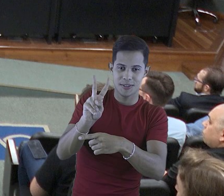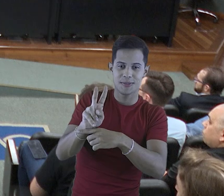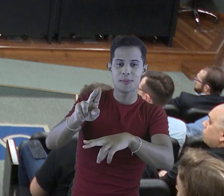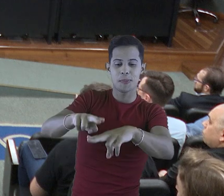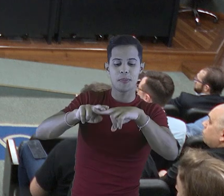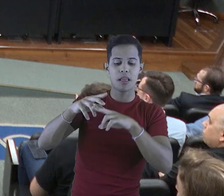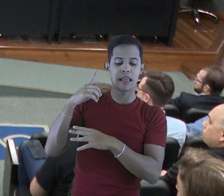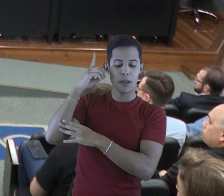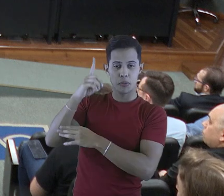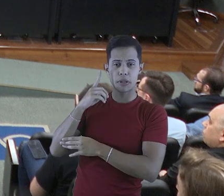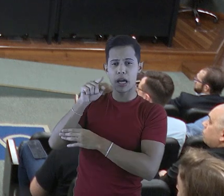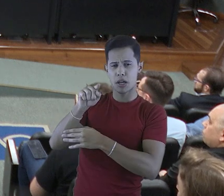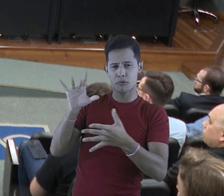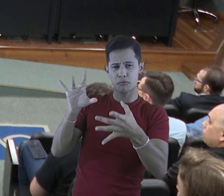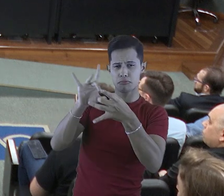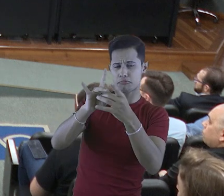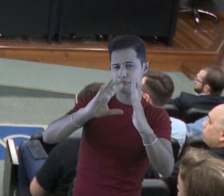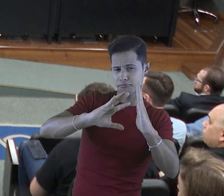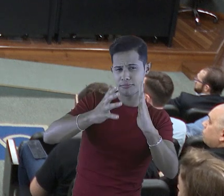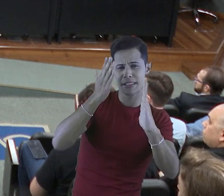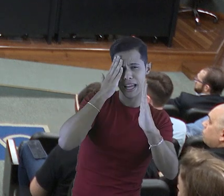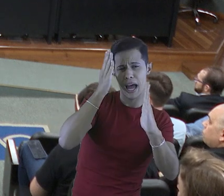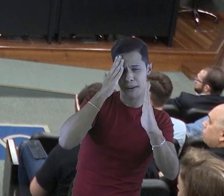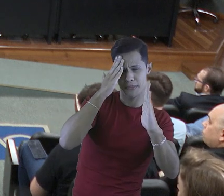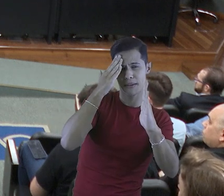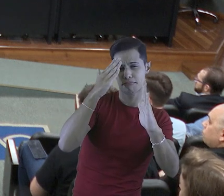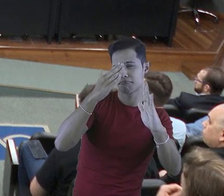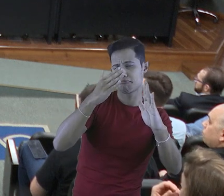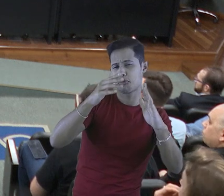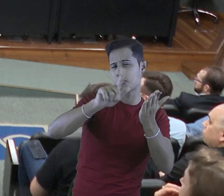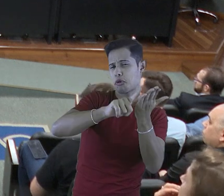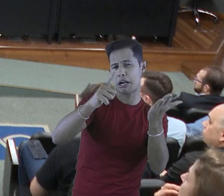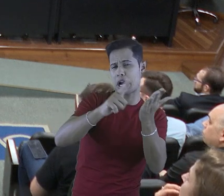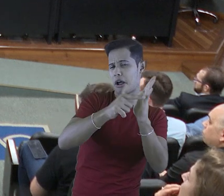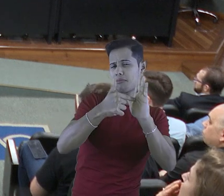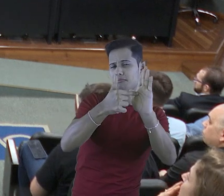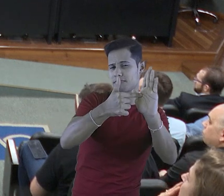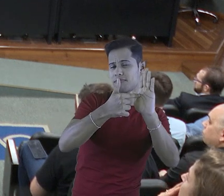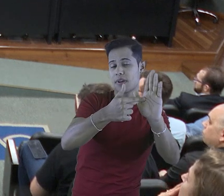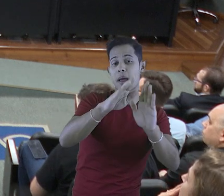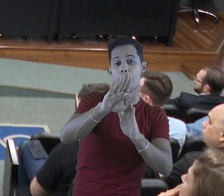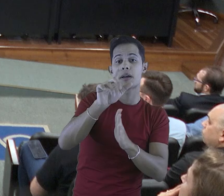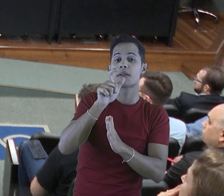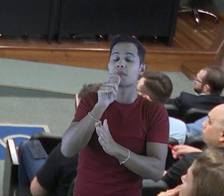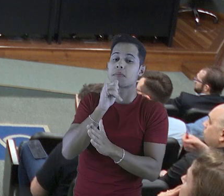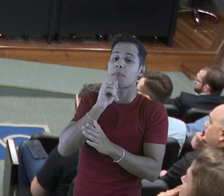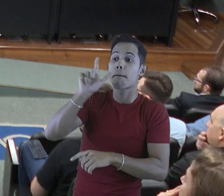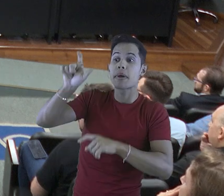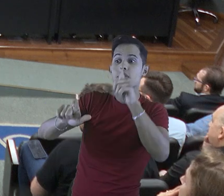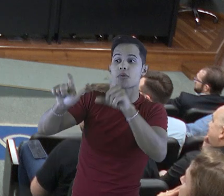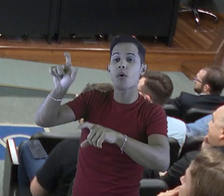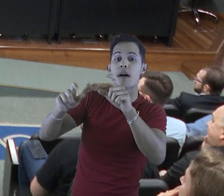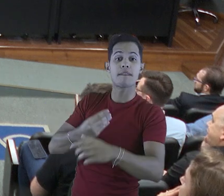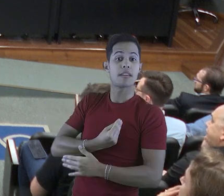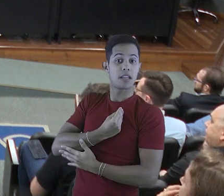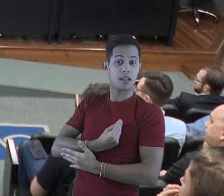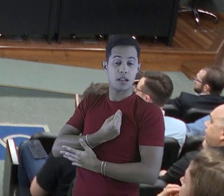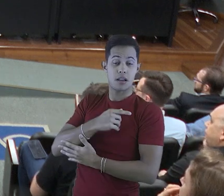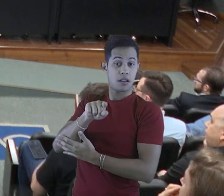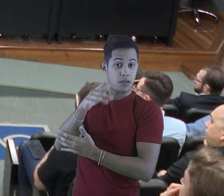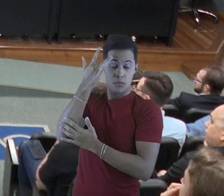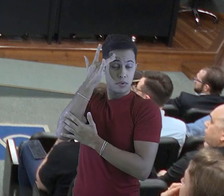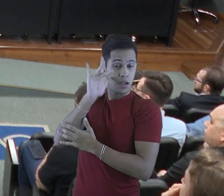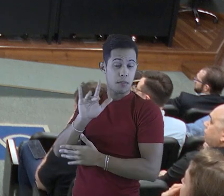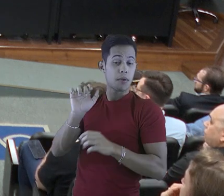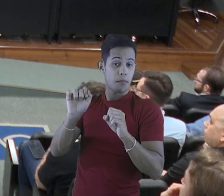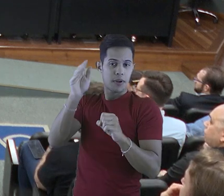dia. Agora, do cadastro de pessoas que estão ali, não necessariamente você sabe. Você pode saber se você for buscar, mas a pessoa